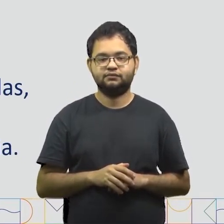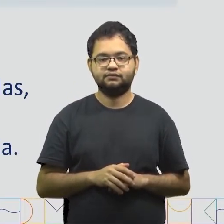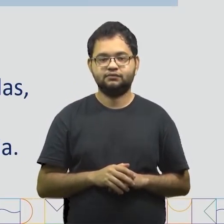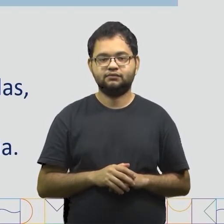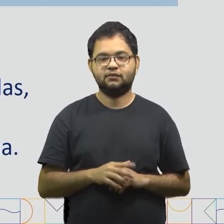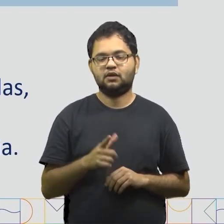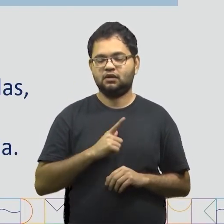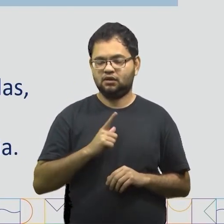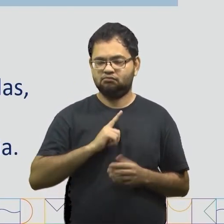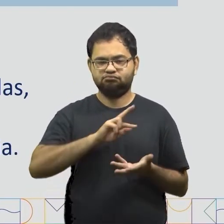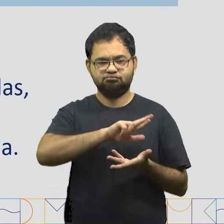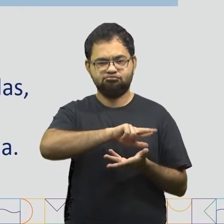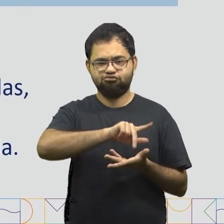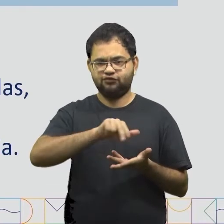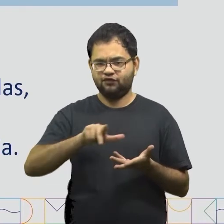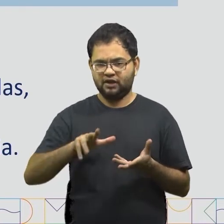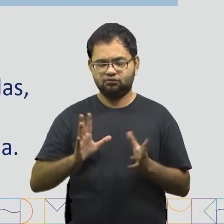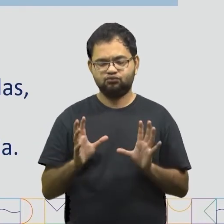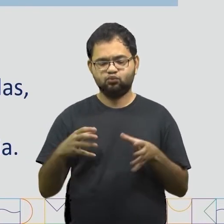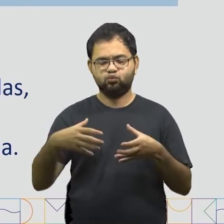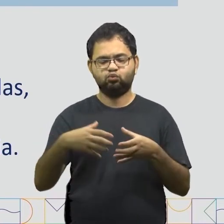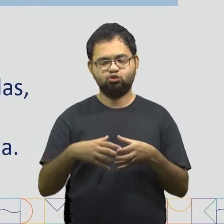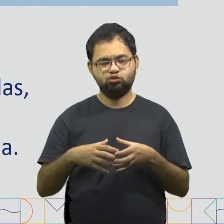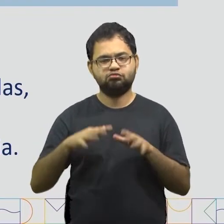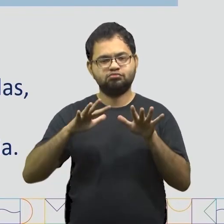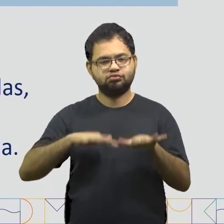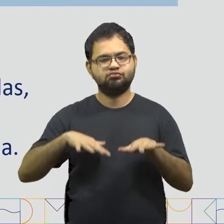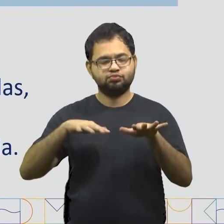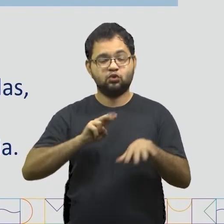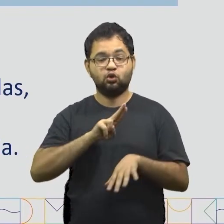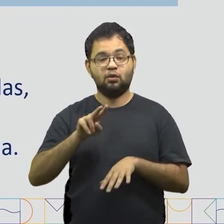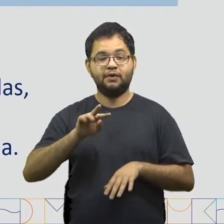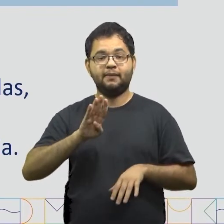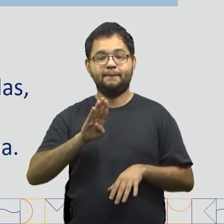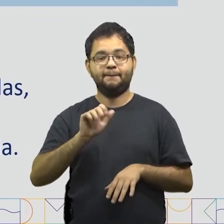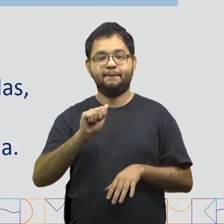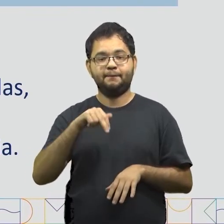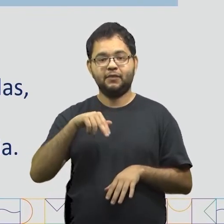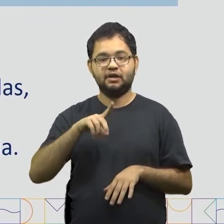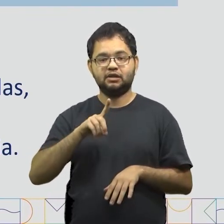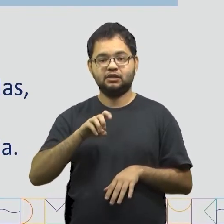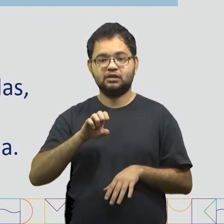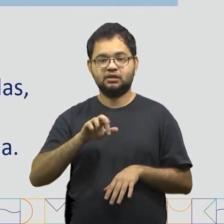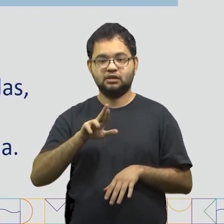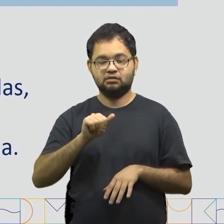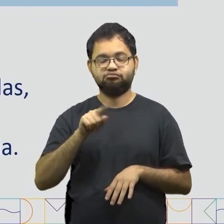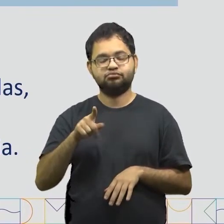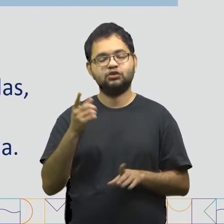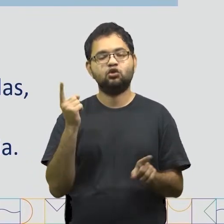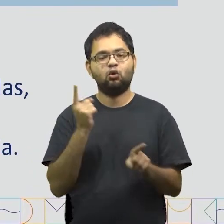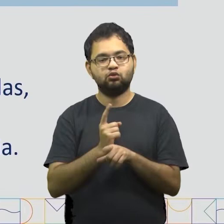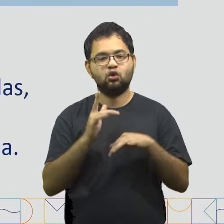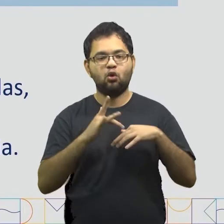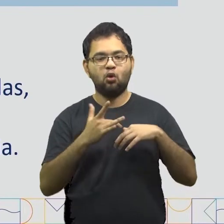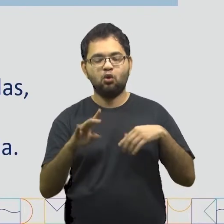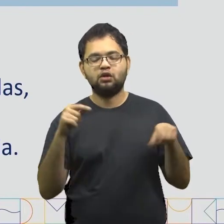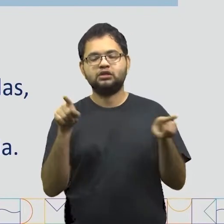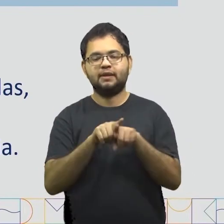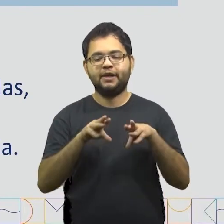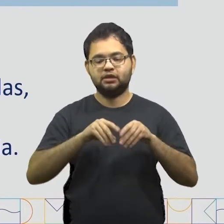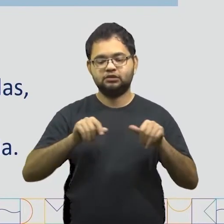primeira afirmação várias expedições foram realizadas com as bandeiras elas descobriram minas de ouro